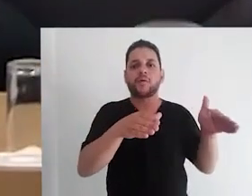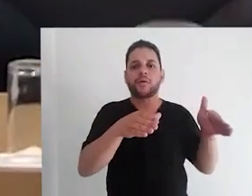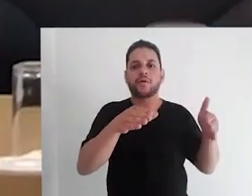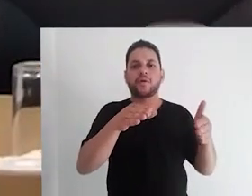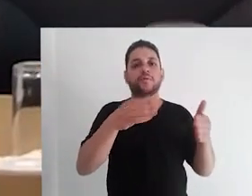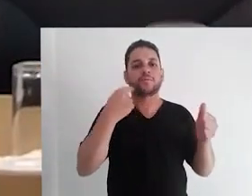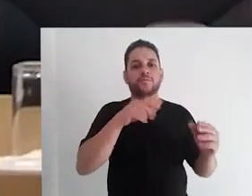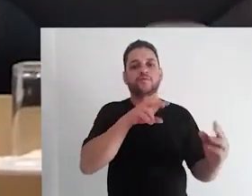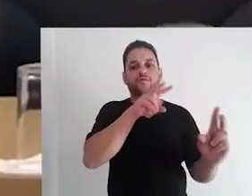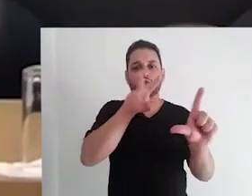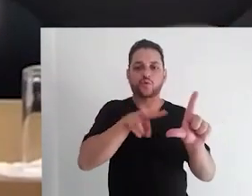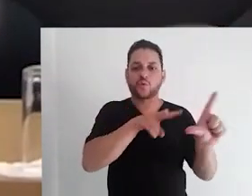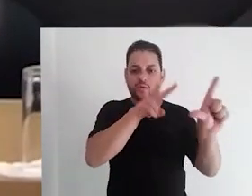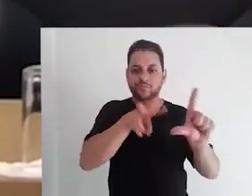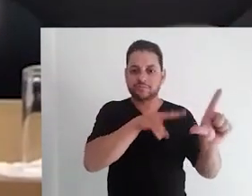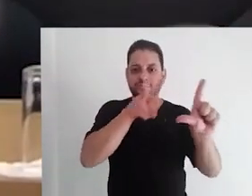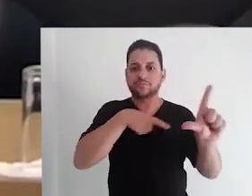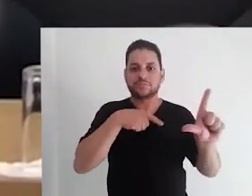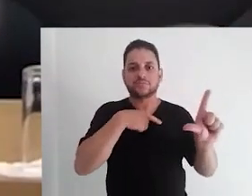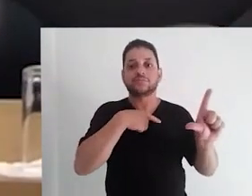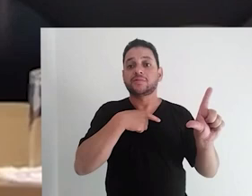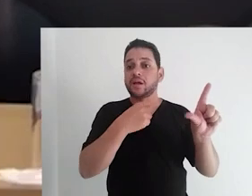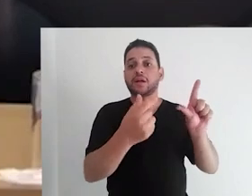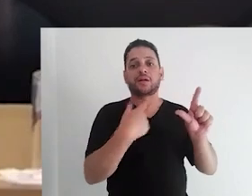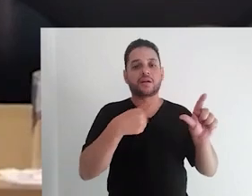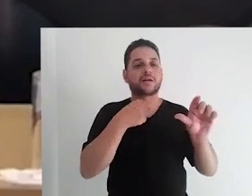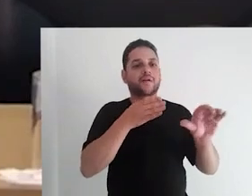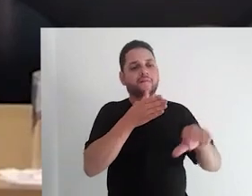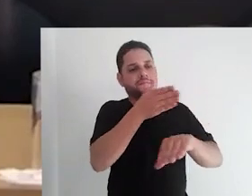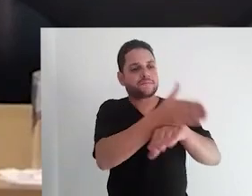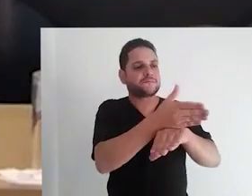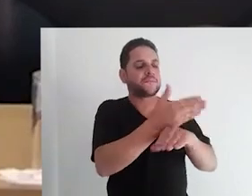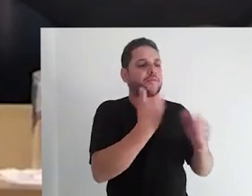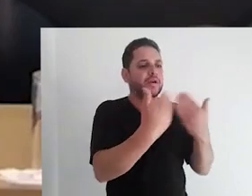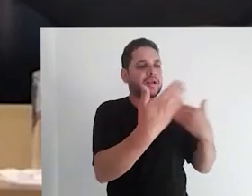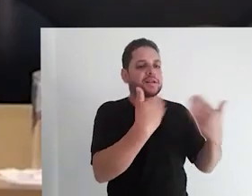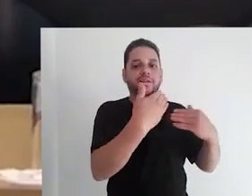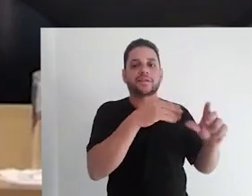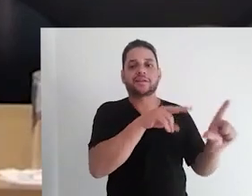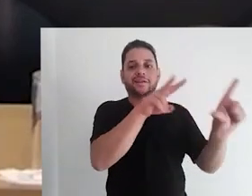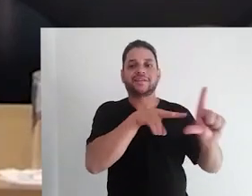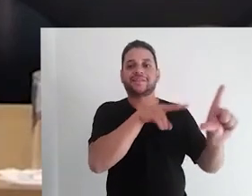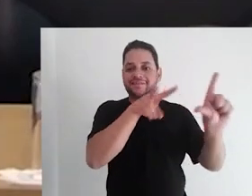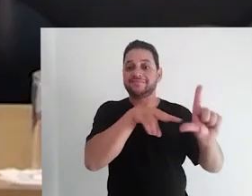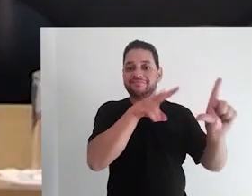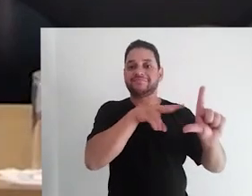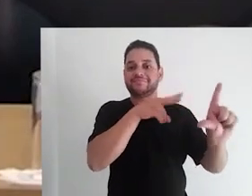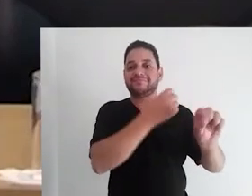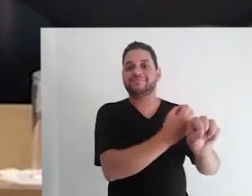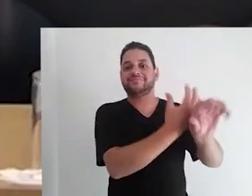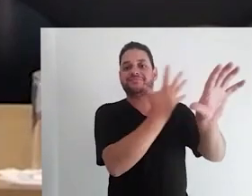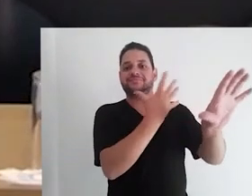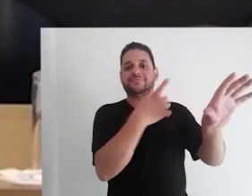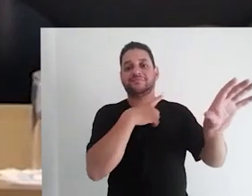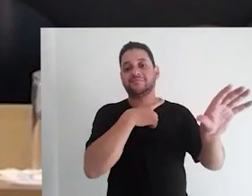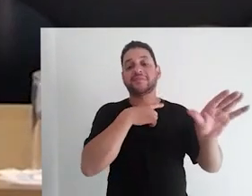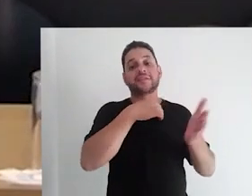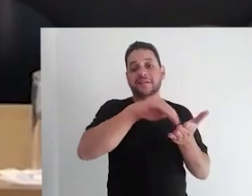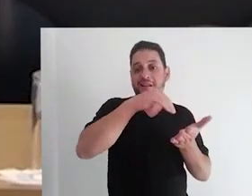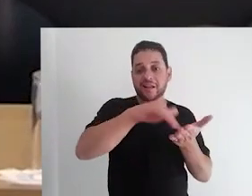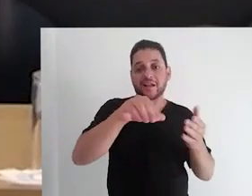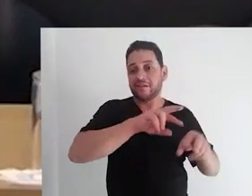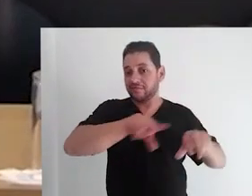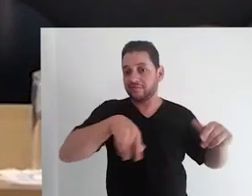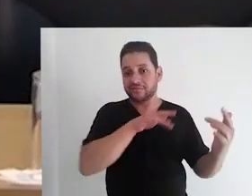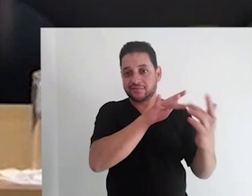e garante até hoje o atendimento à distância de advogados e partes com juízes e servidores de secretaria, o